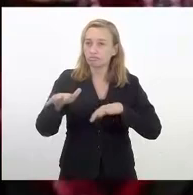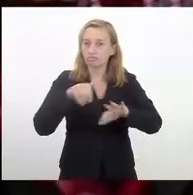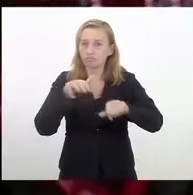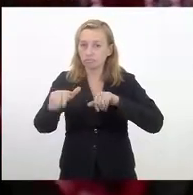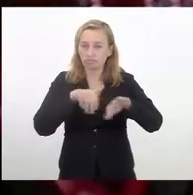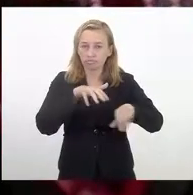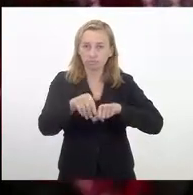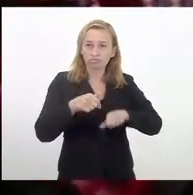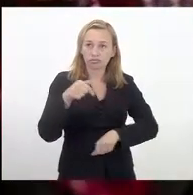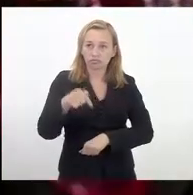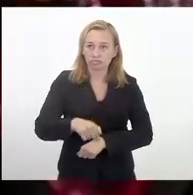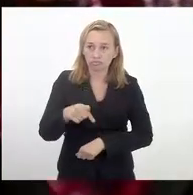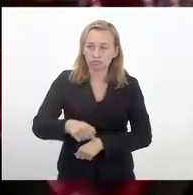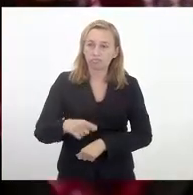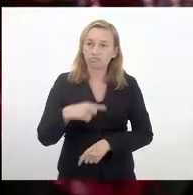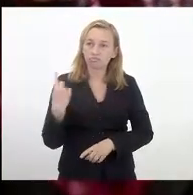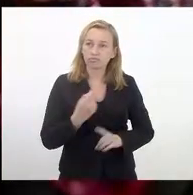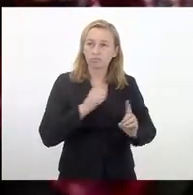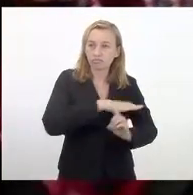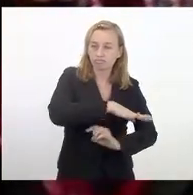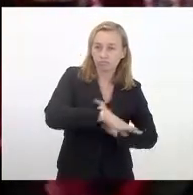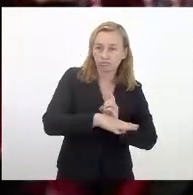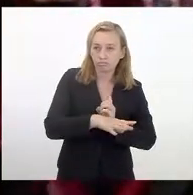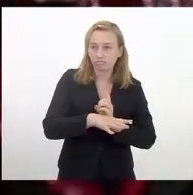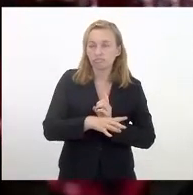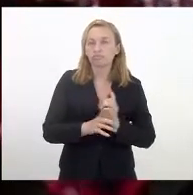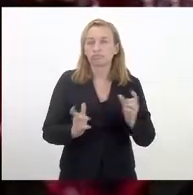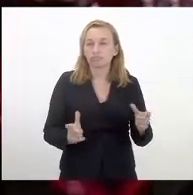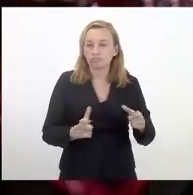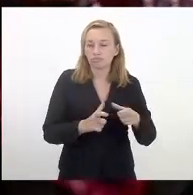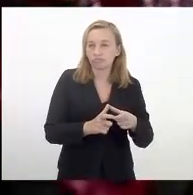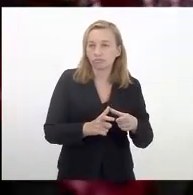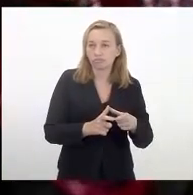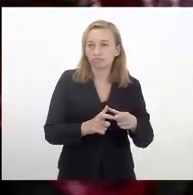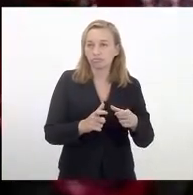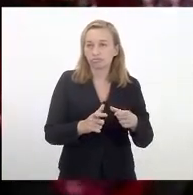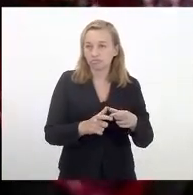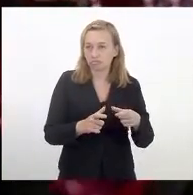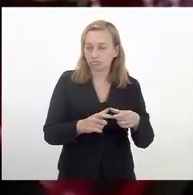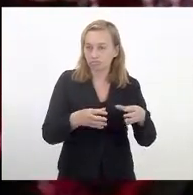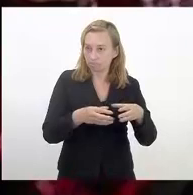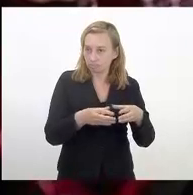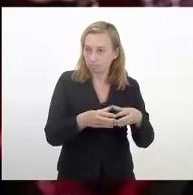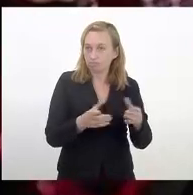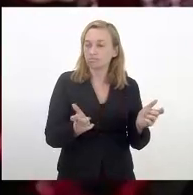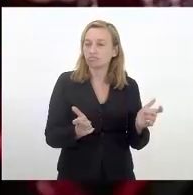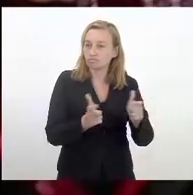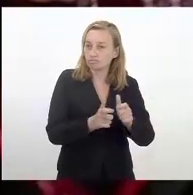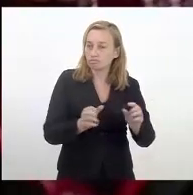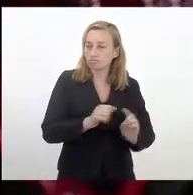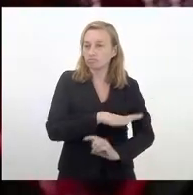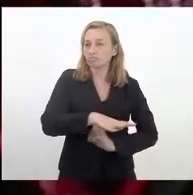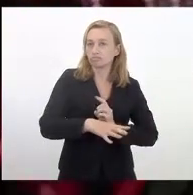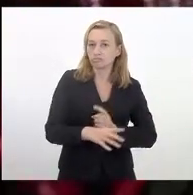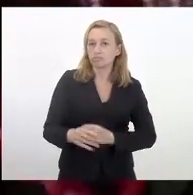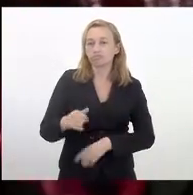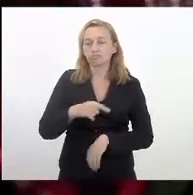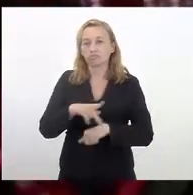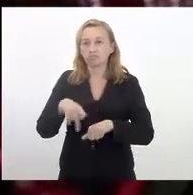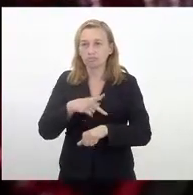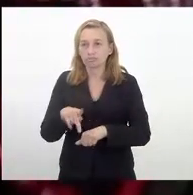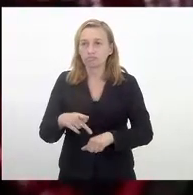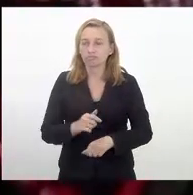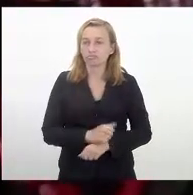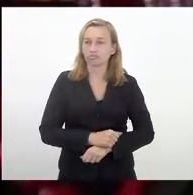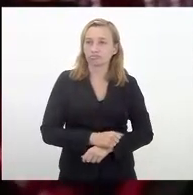chamadas aqui na nossa sociedade de minorias sociais Mas são a maioria social desse país que